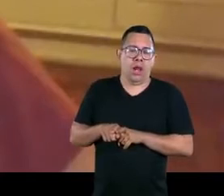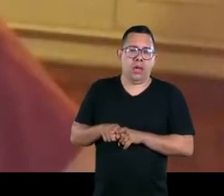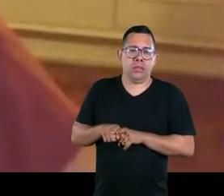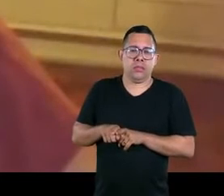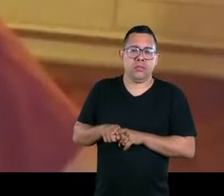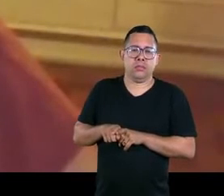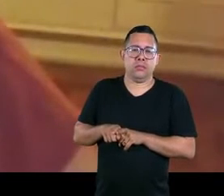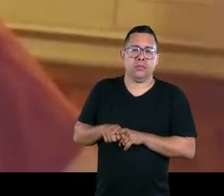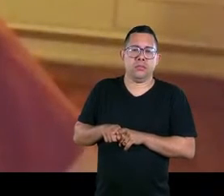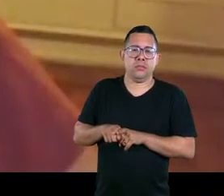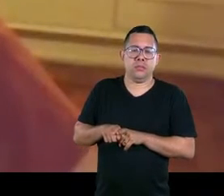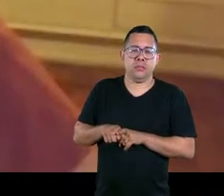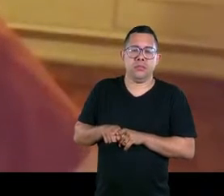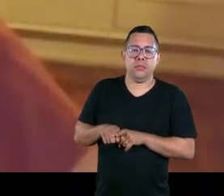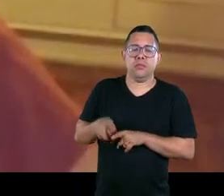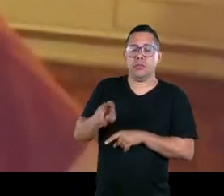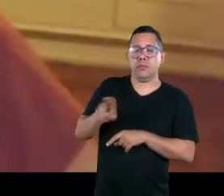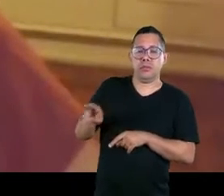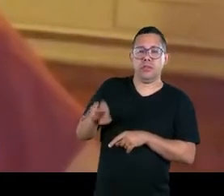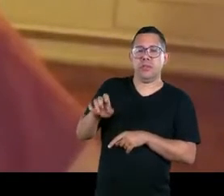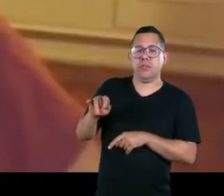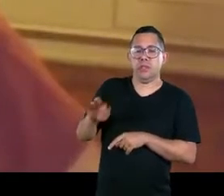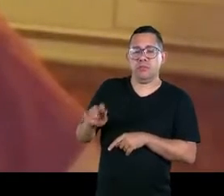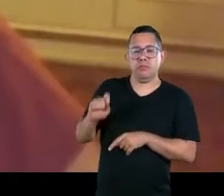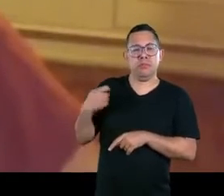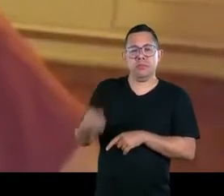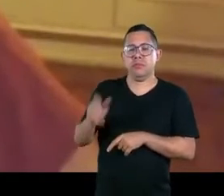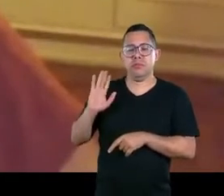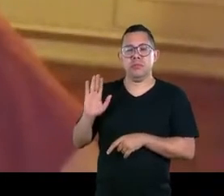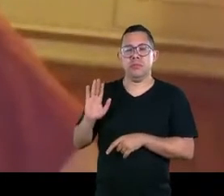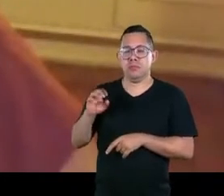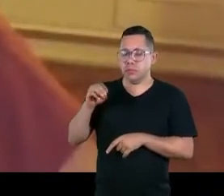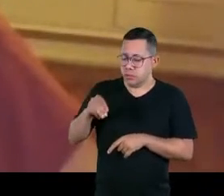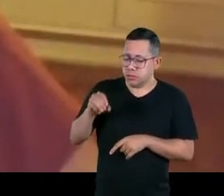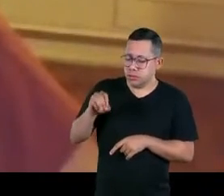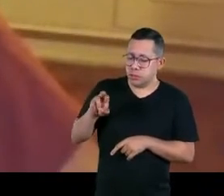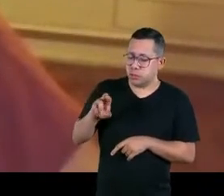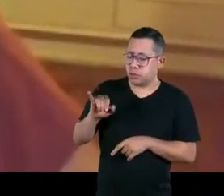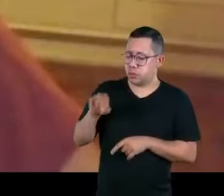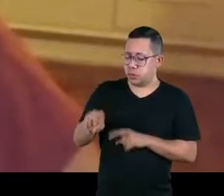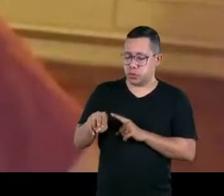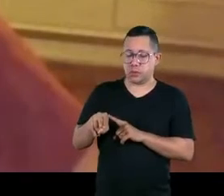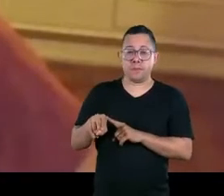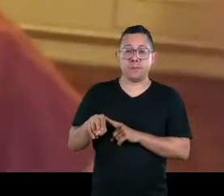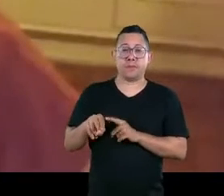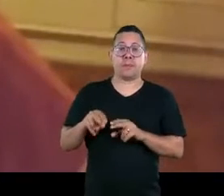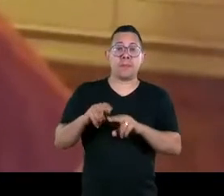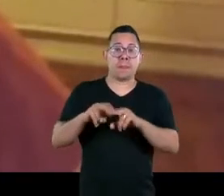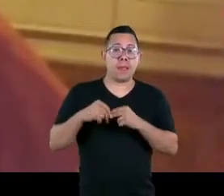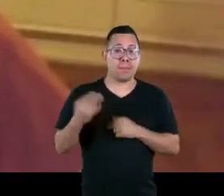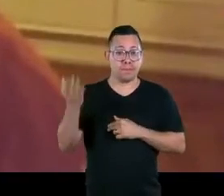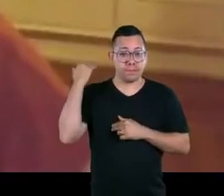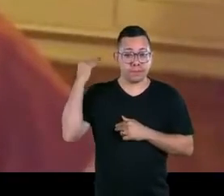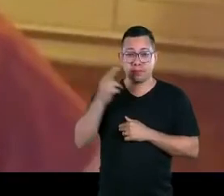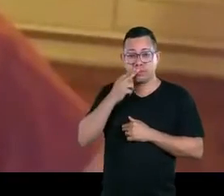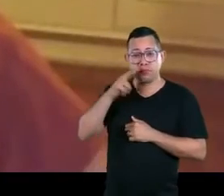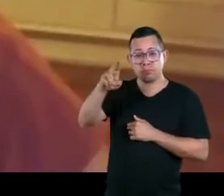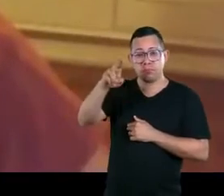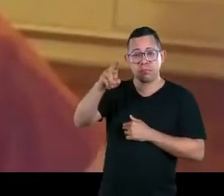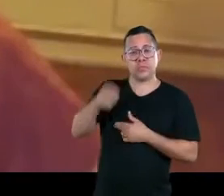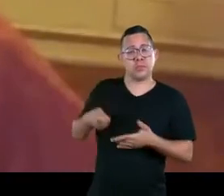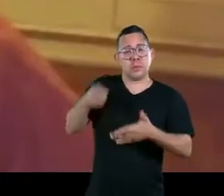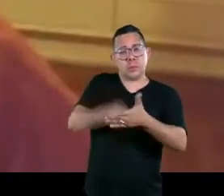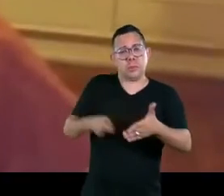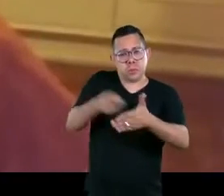chamavam de Edgar. E Morin, por conta da perseguição nazista que o fez ter